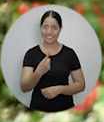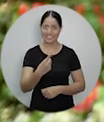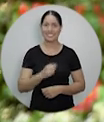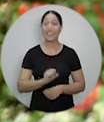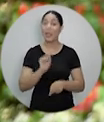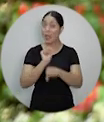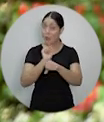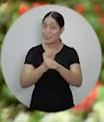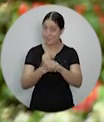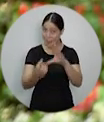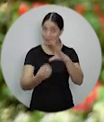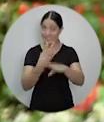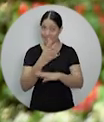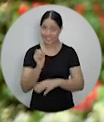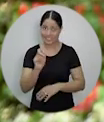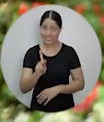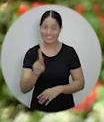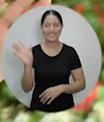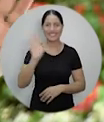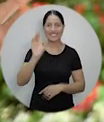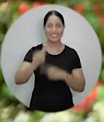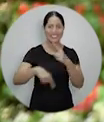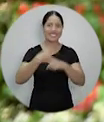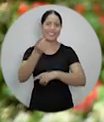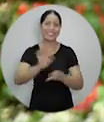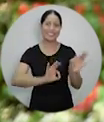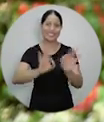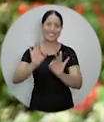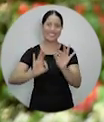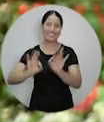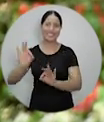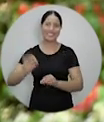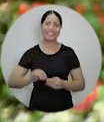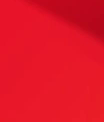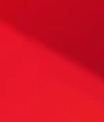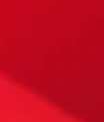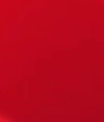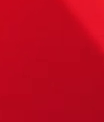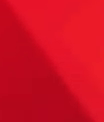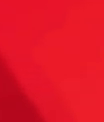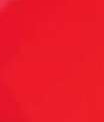31. Fico esperando a sua mensagem. Tchau e até o próximo programa.